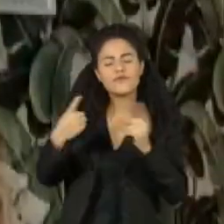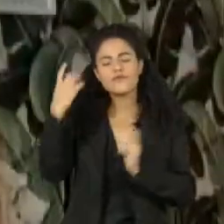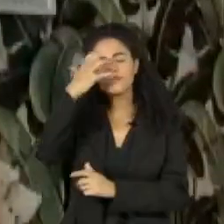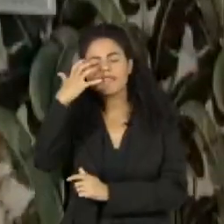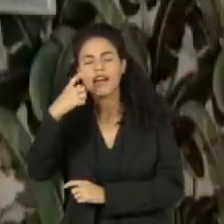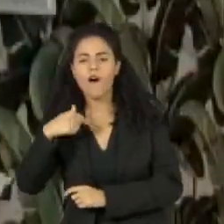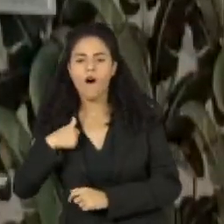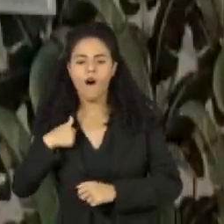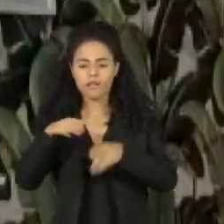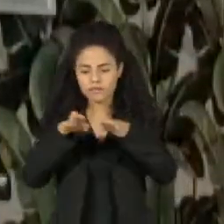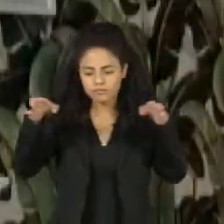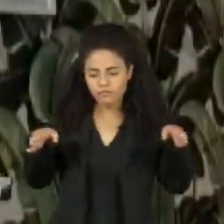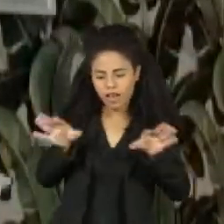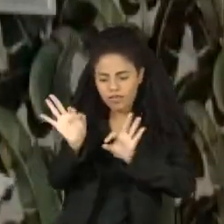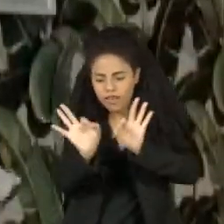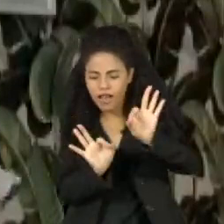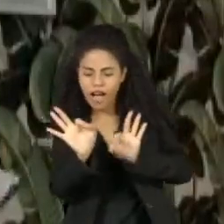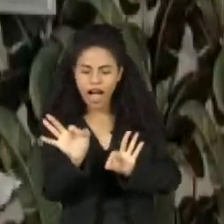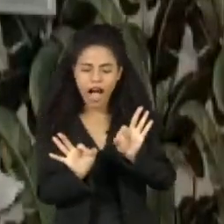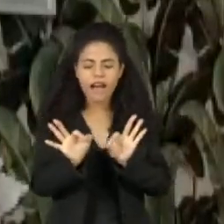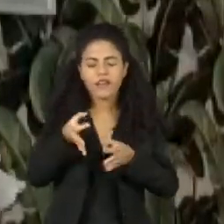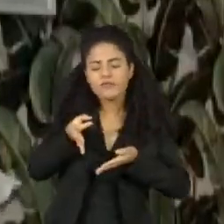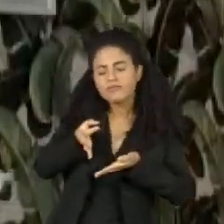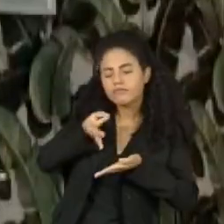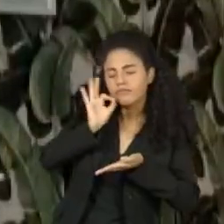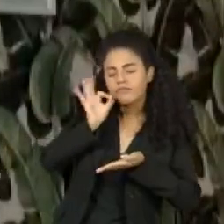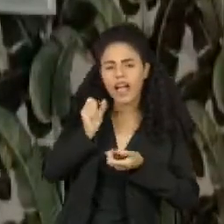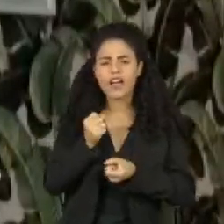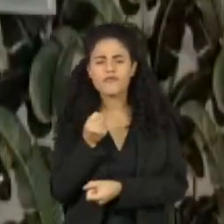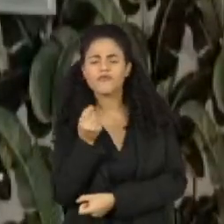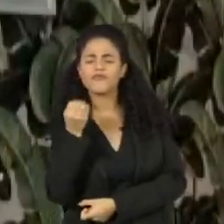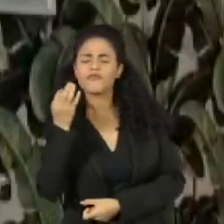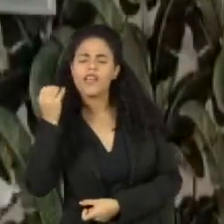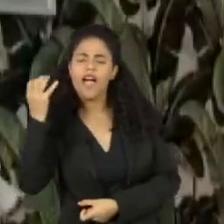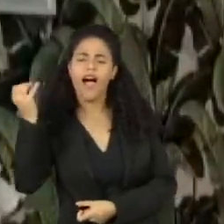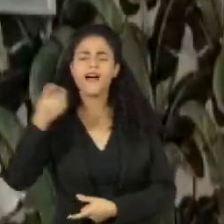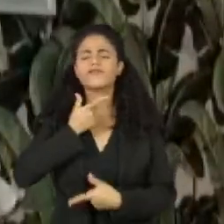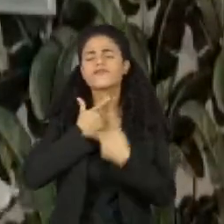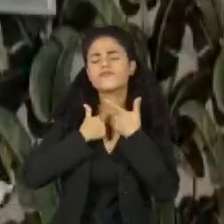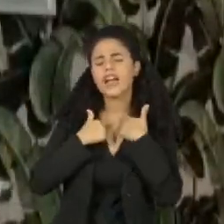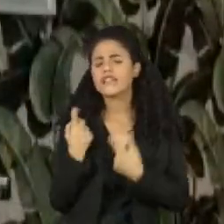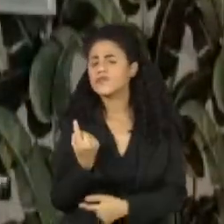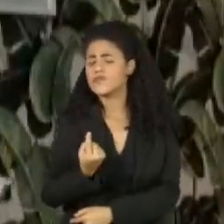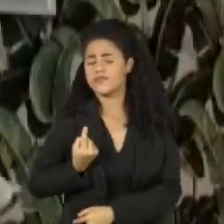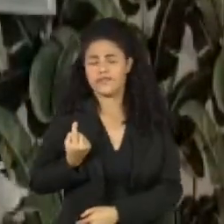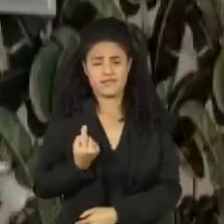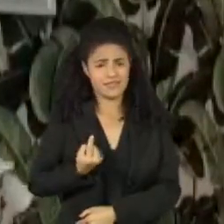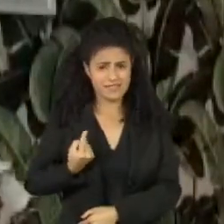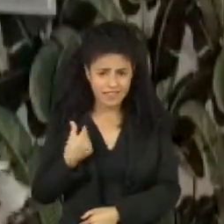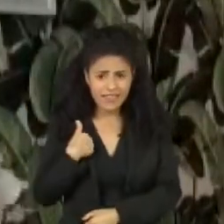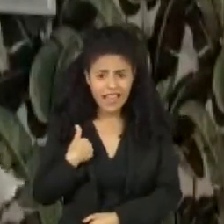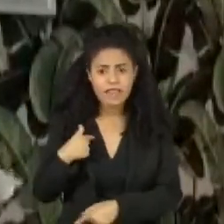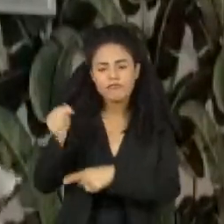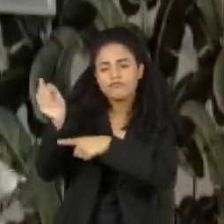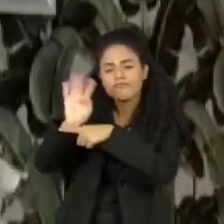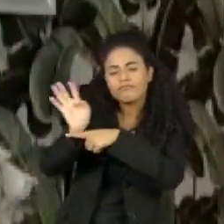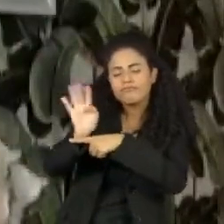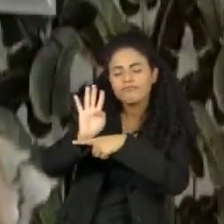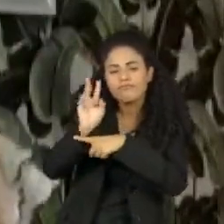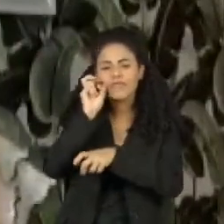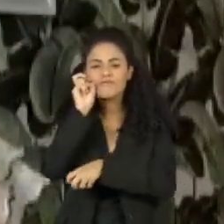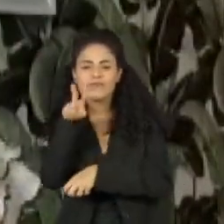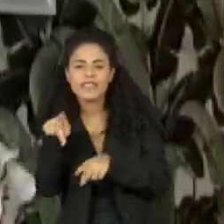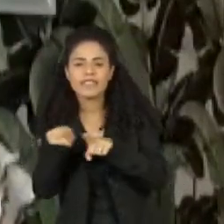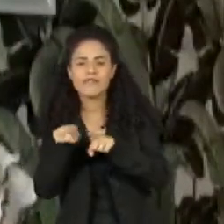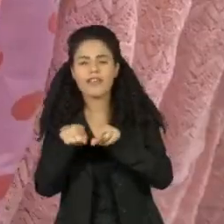coloco a mesa bonita para mim, vou viajar para lugares que eu quero ir sozinha. Vou ao cinema e peço